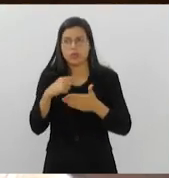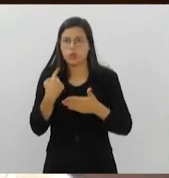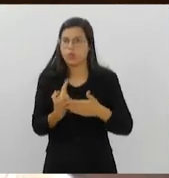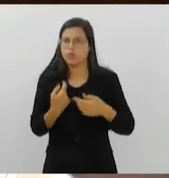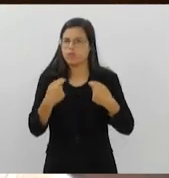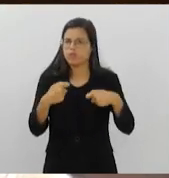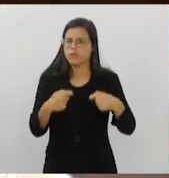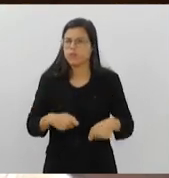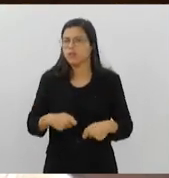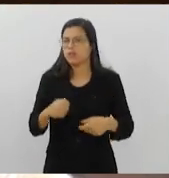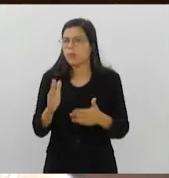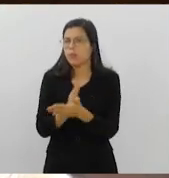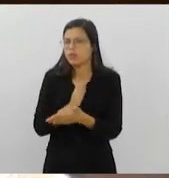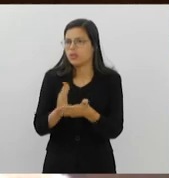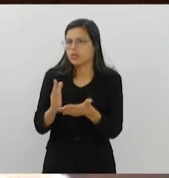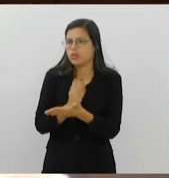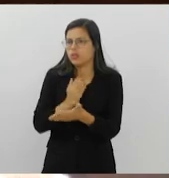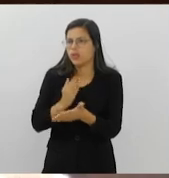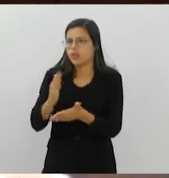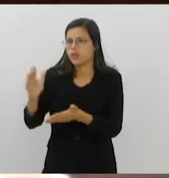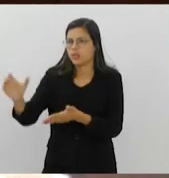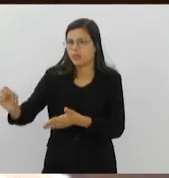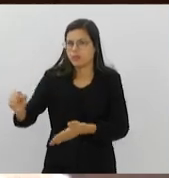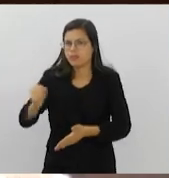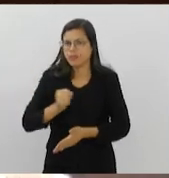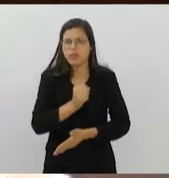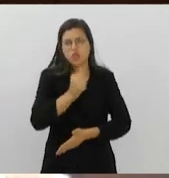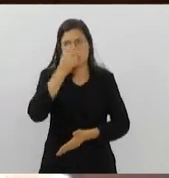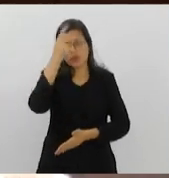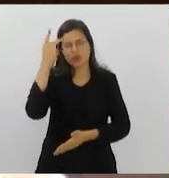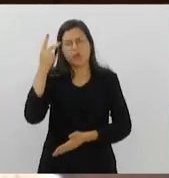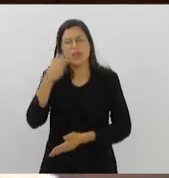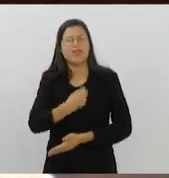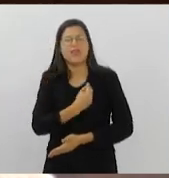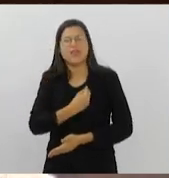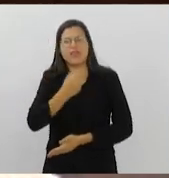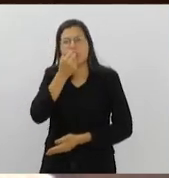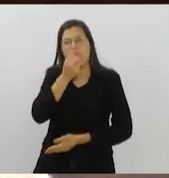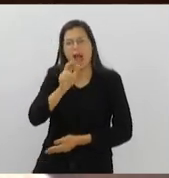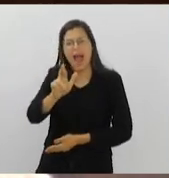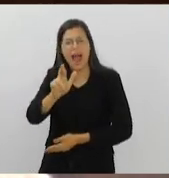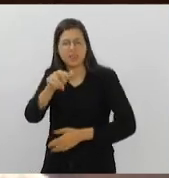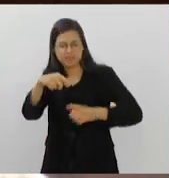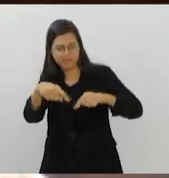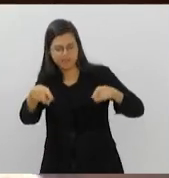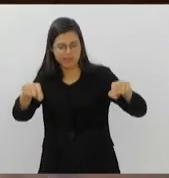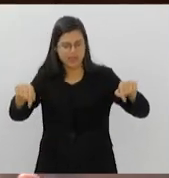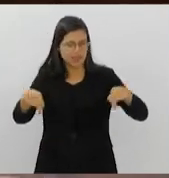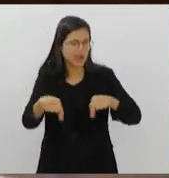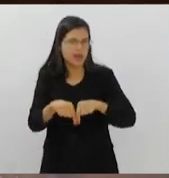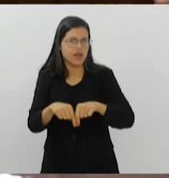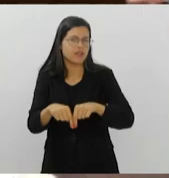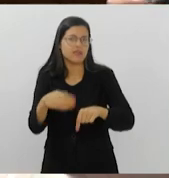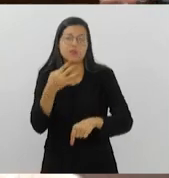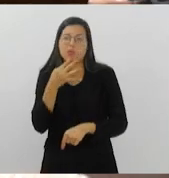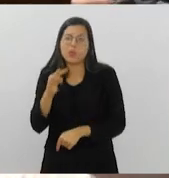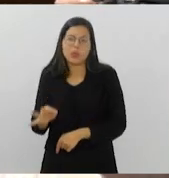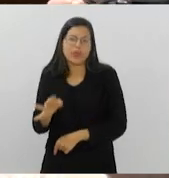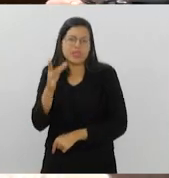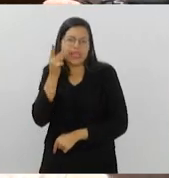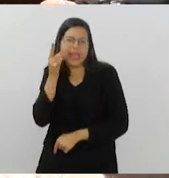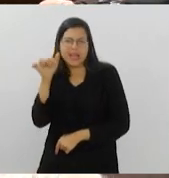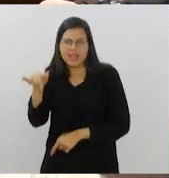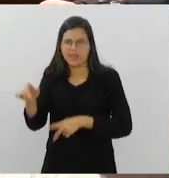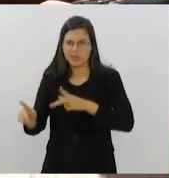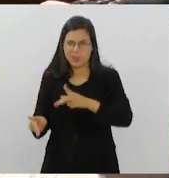muitas das vezes as pessoas que vivem no ar-condicionado e que não conhecem a realidade da população e